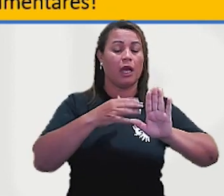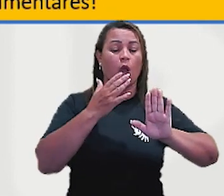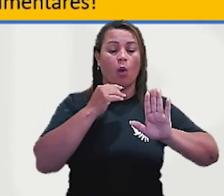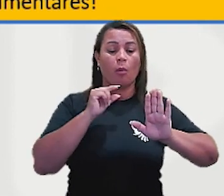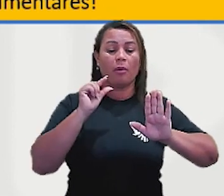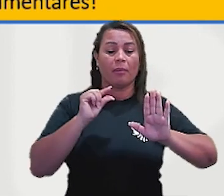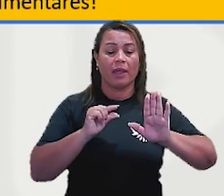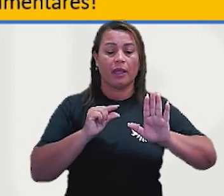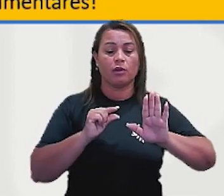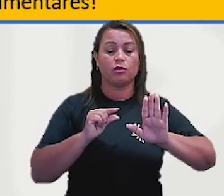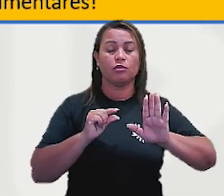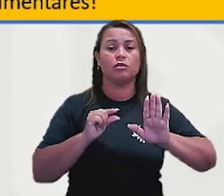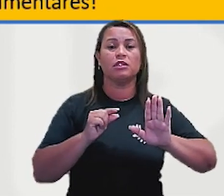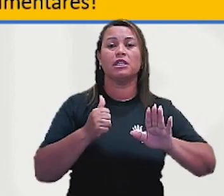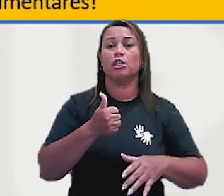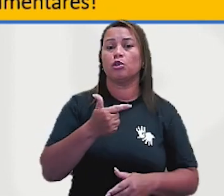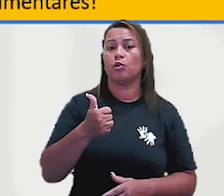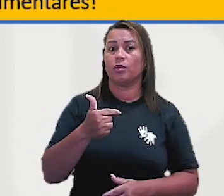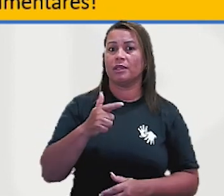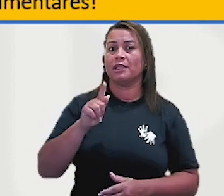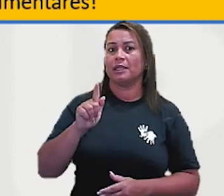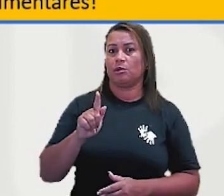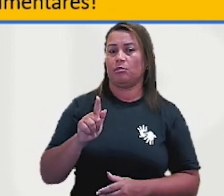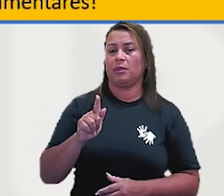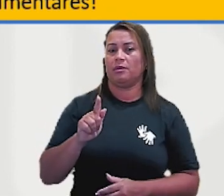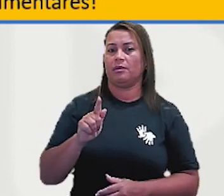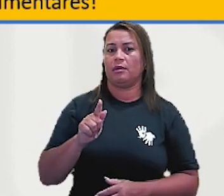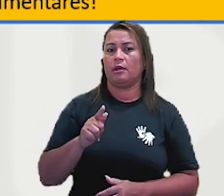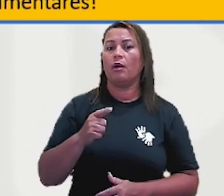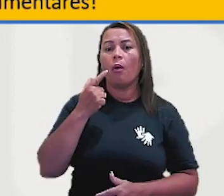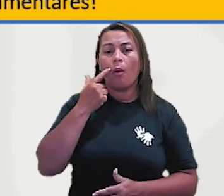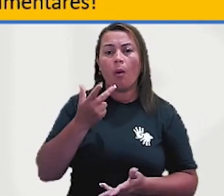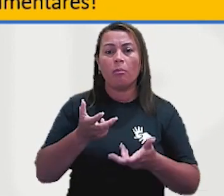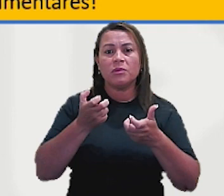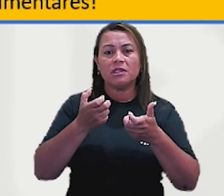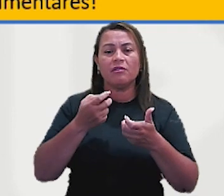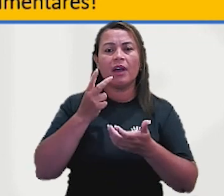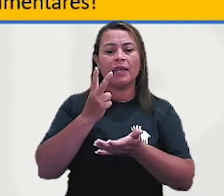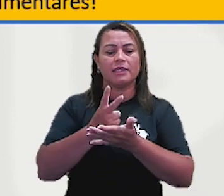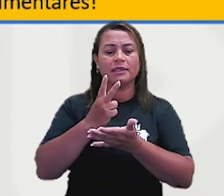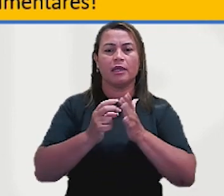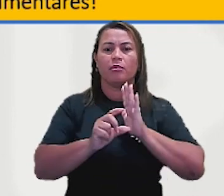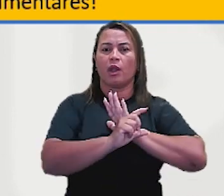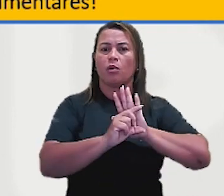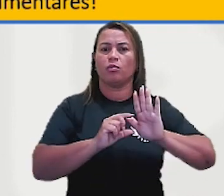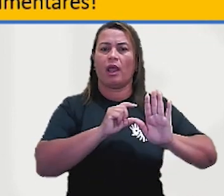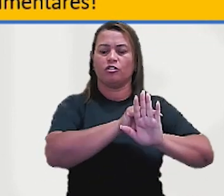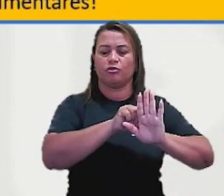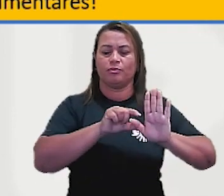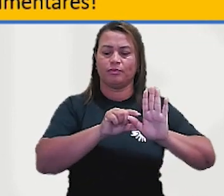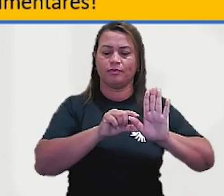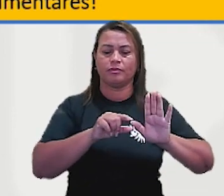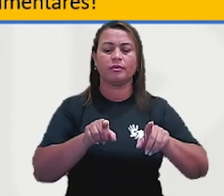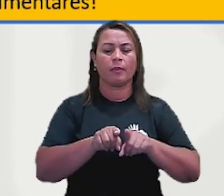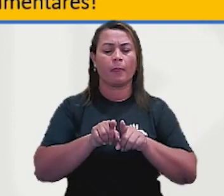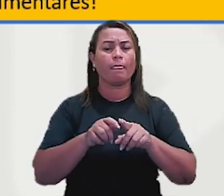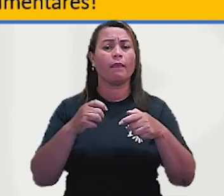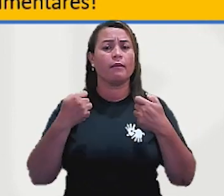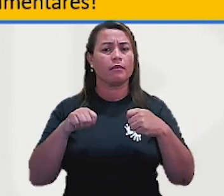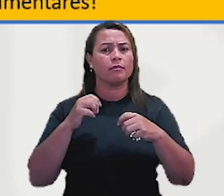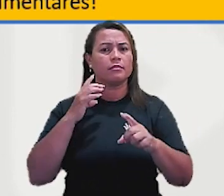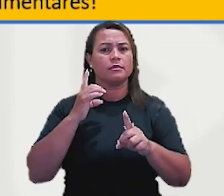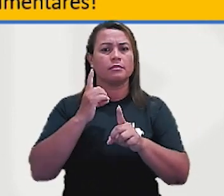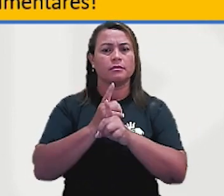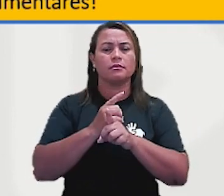mais que 2 gramas dessa gordura por dia, né? Então, observar sempre a rotulagem do alimento. E a gente também pode encontrar